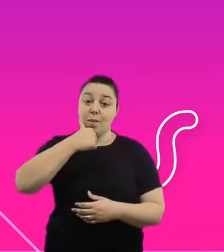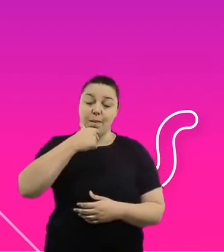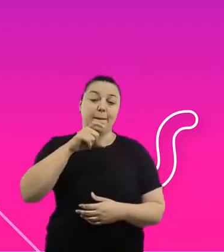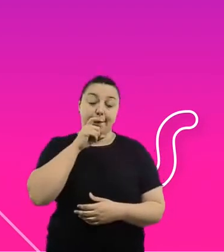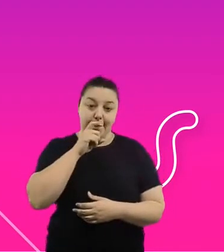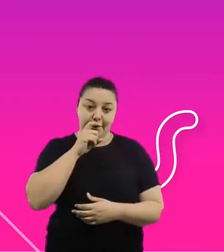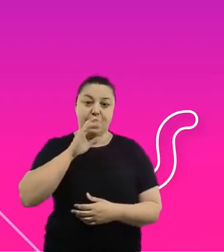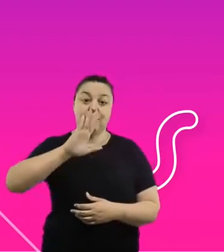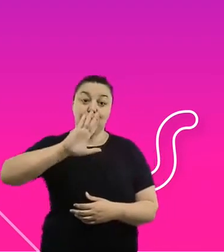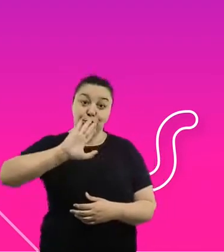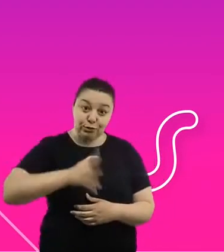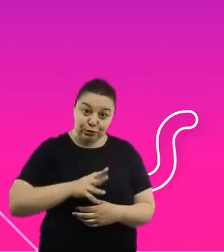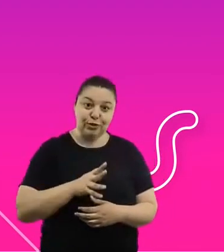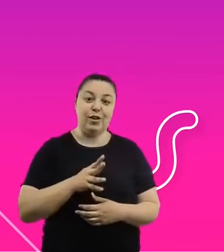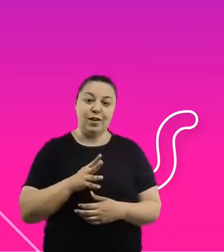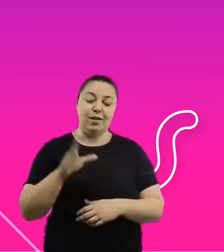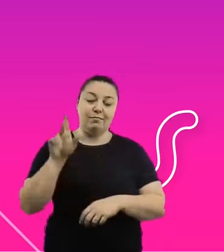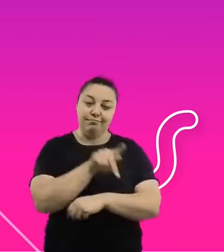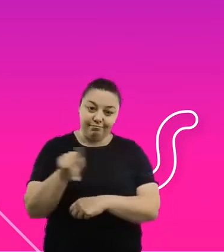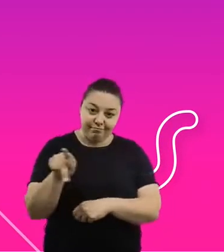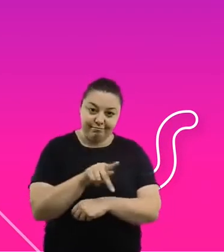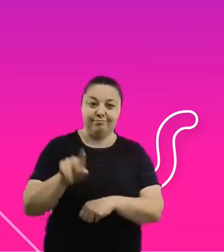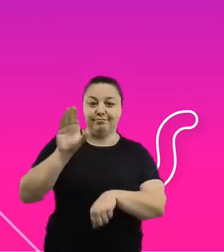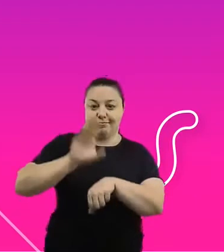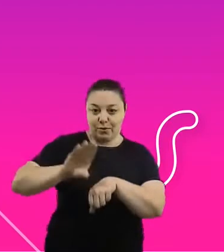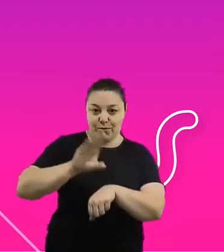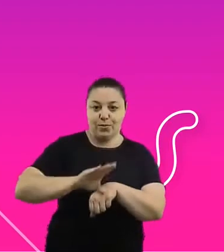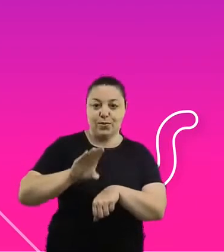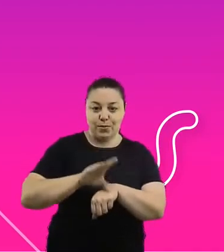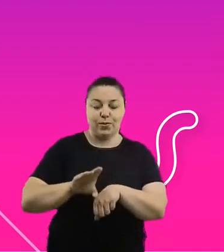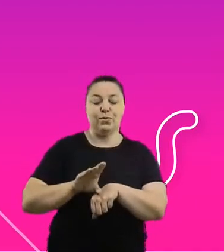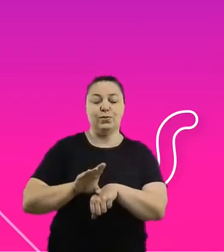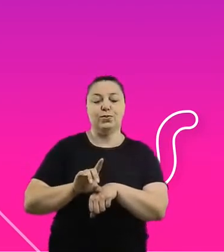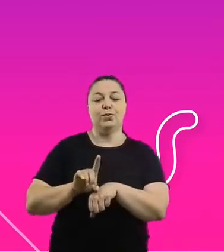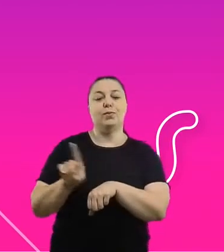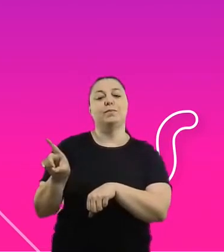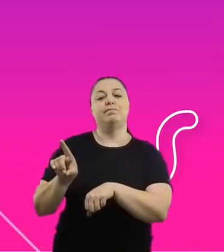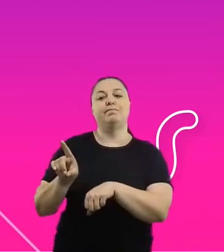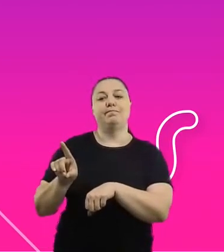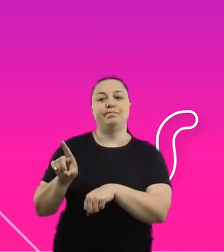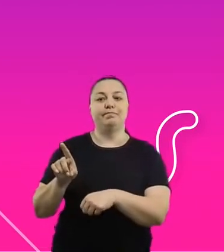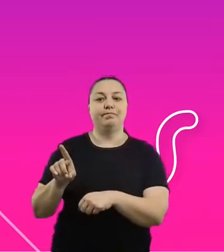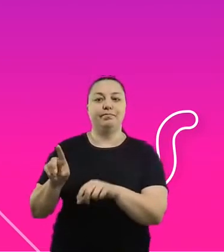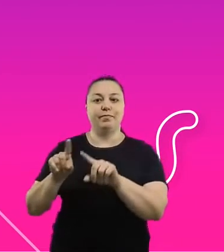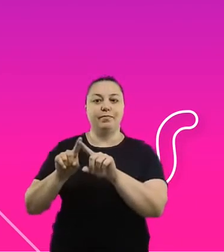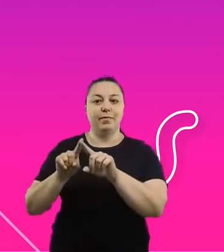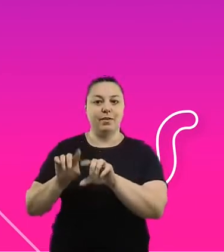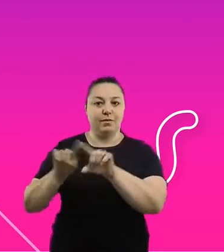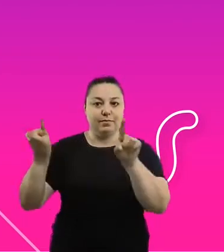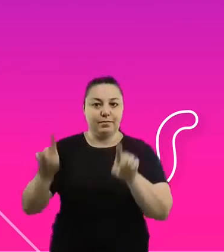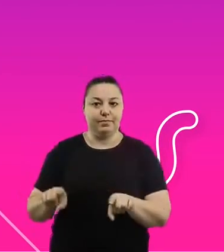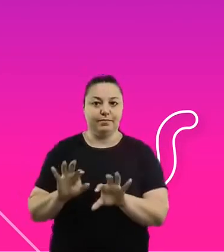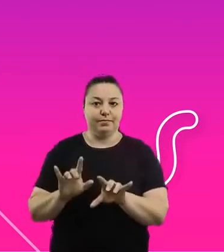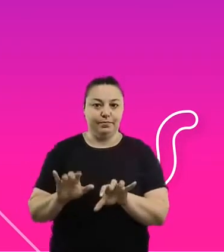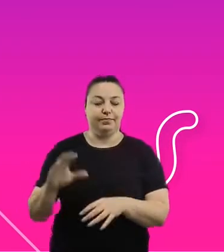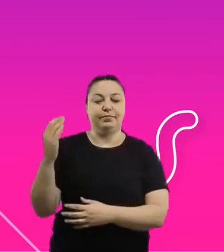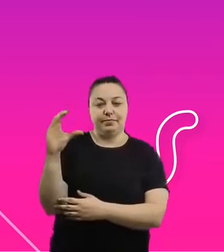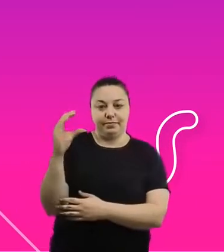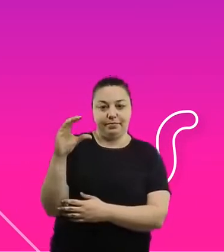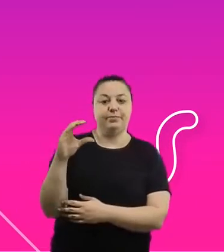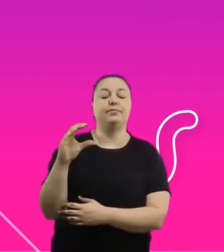de Ciência da Computação na Universidade Federal de Pernambuco, então eu sempre tive essa influência desde cedo na minha